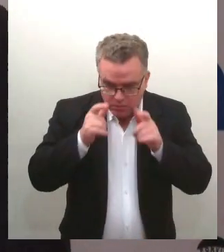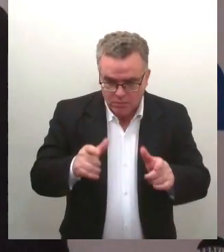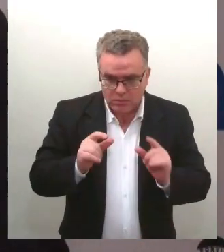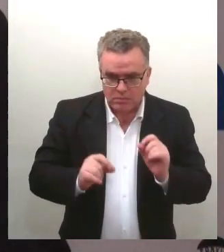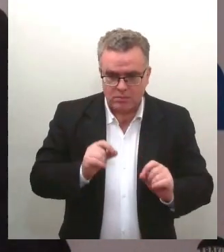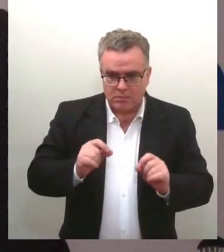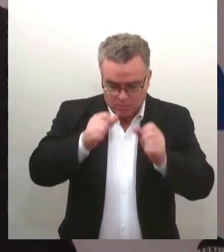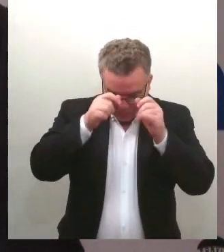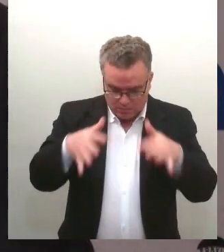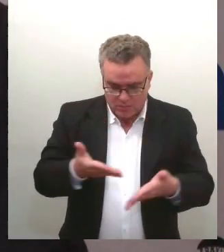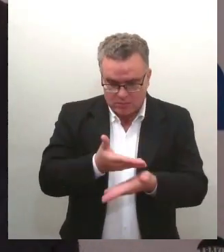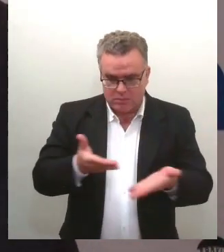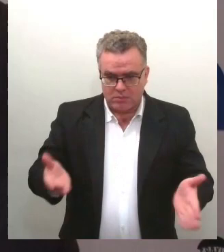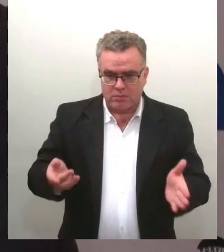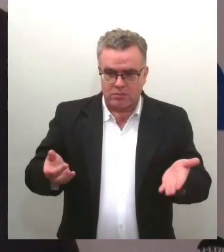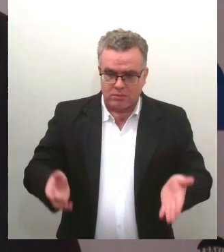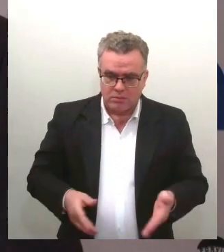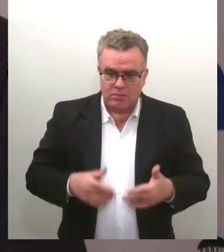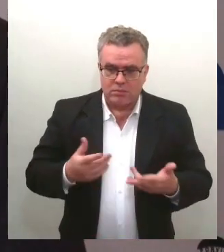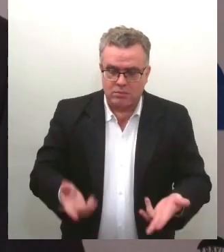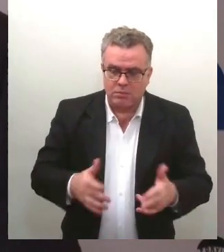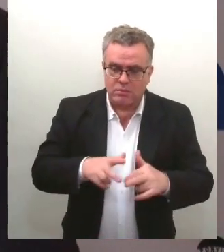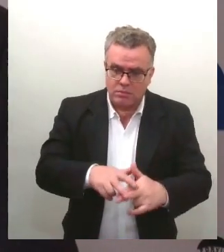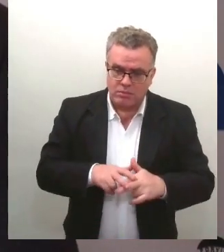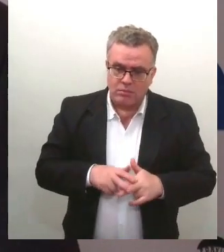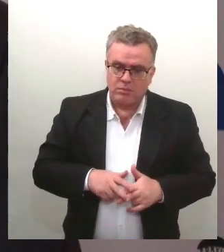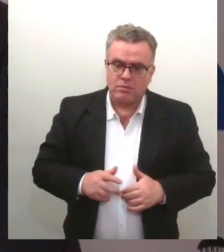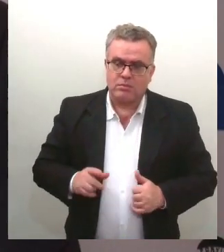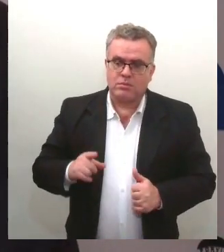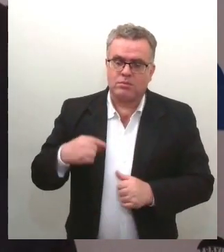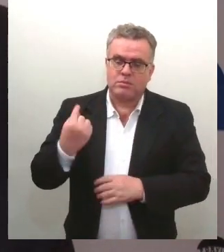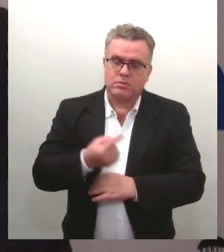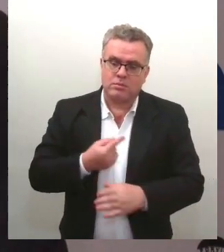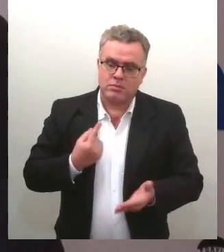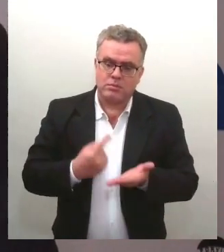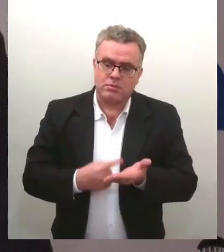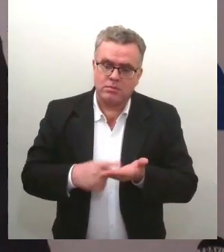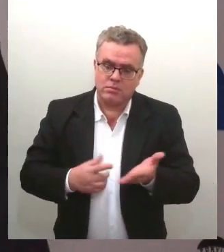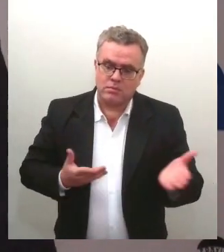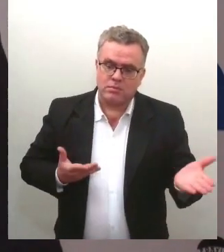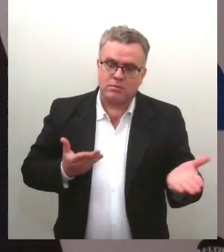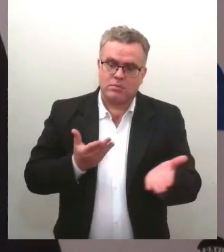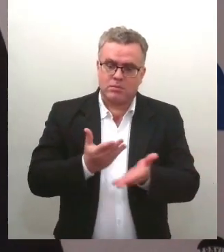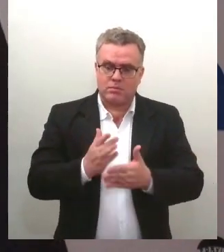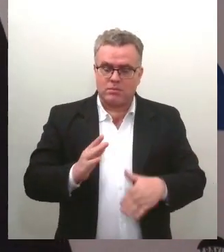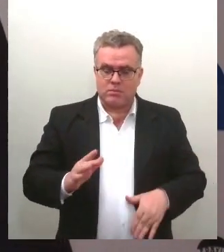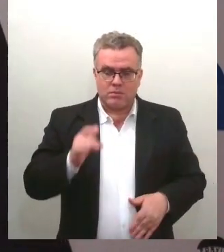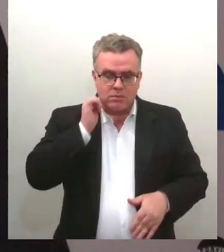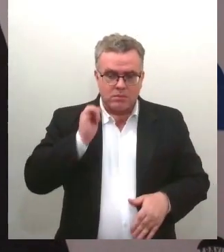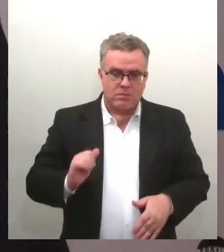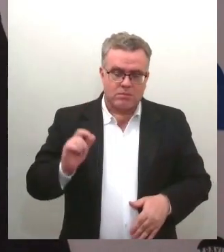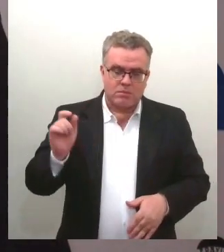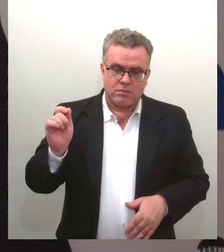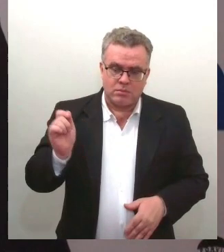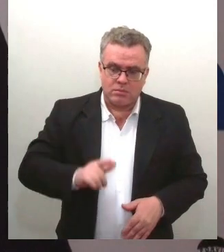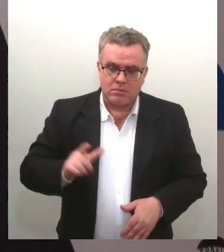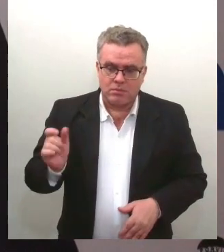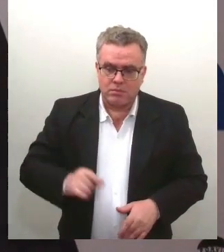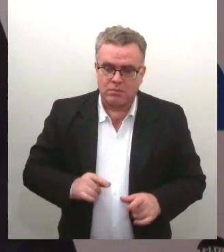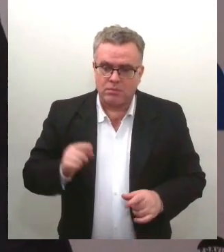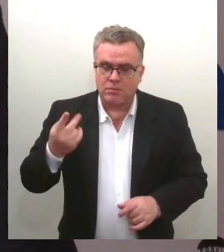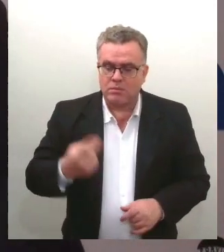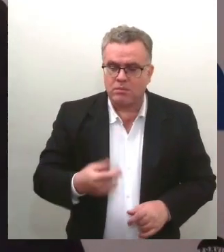disso, nós aprovamos uma lei que criou o Abril Azul no estado de Sergipe, que é um mês para que